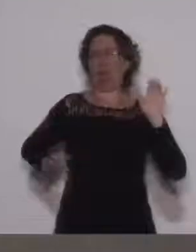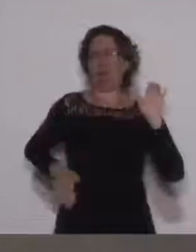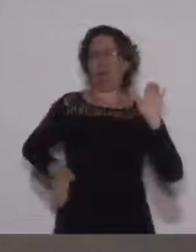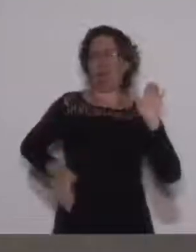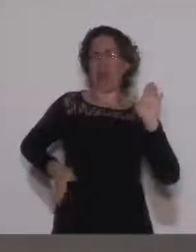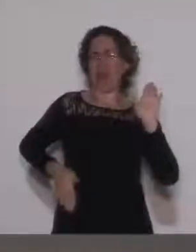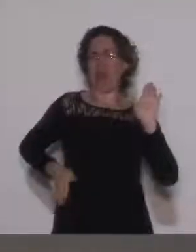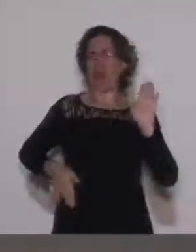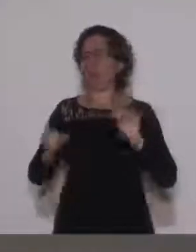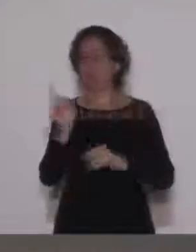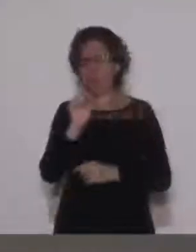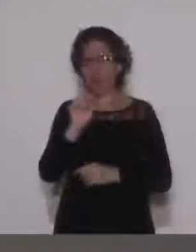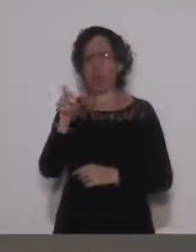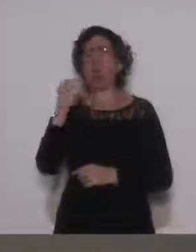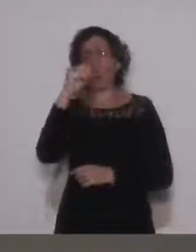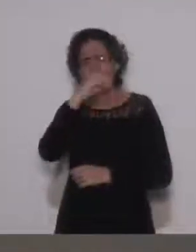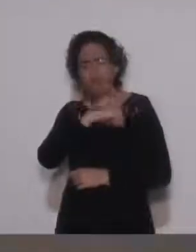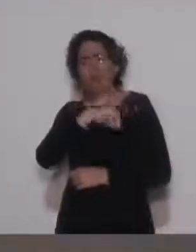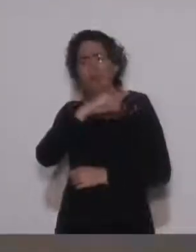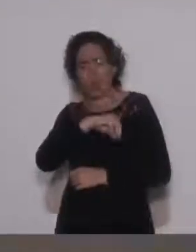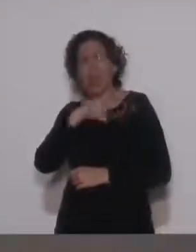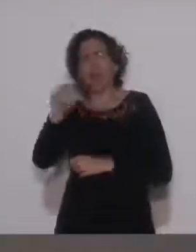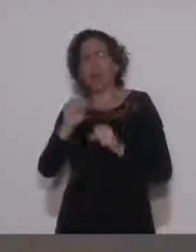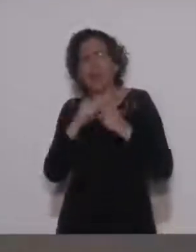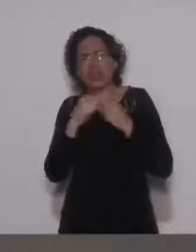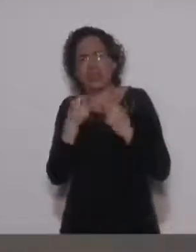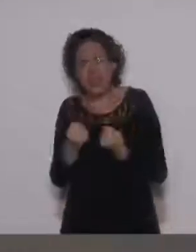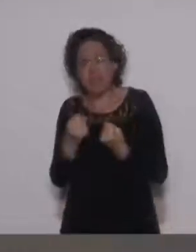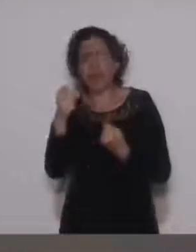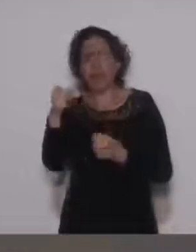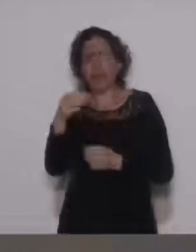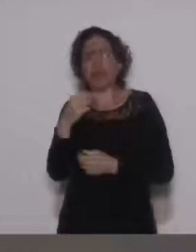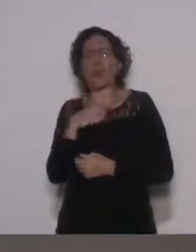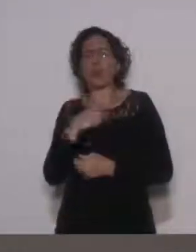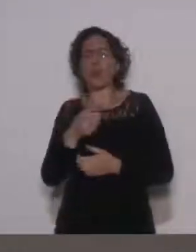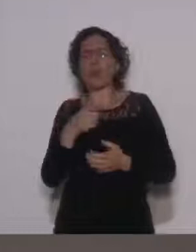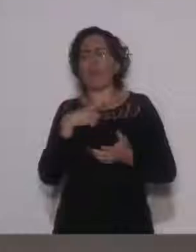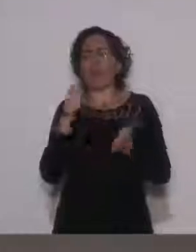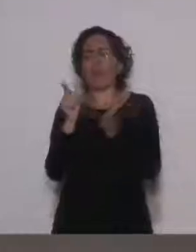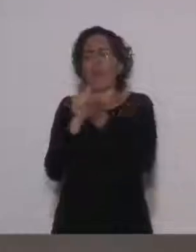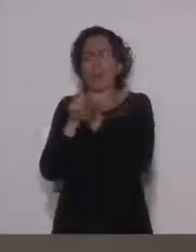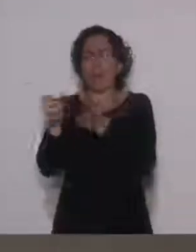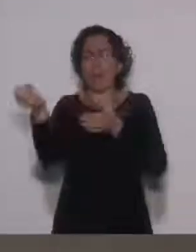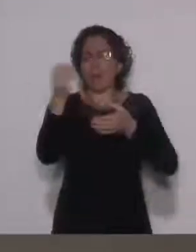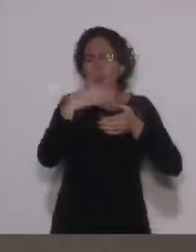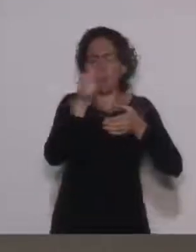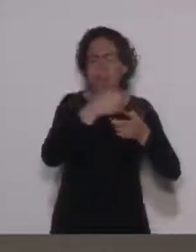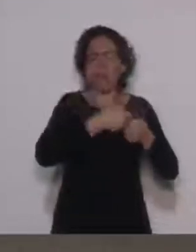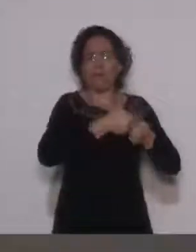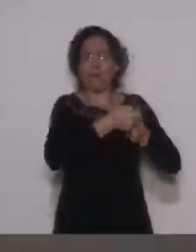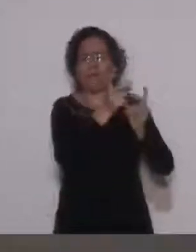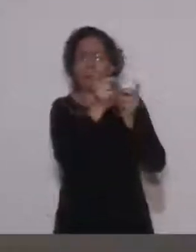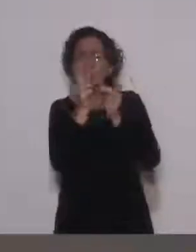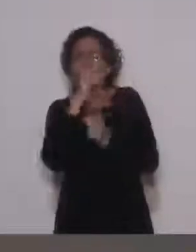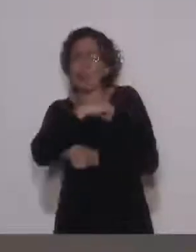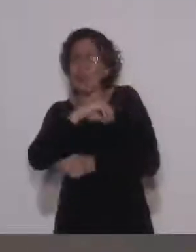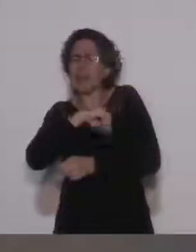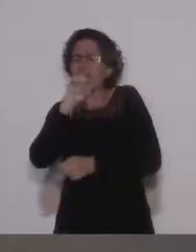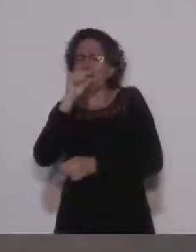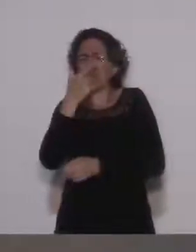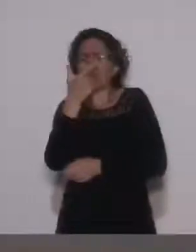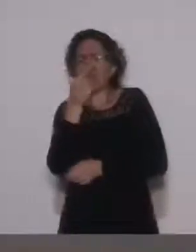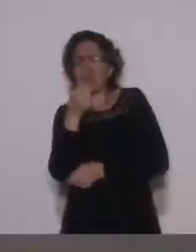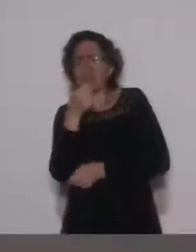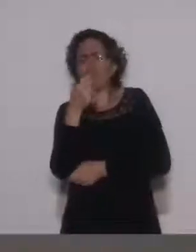não é verdade. Ele ganha pouco, mas ele tenta ganhar normalmente na coleta ali do papelão, etc. 51%